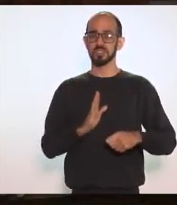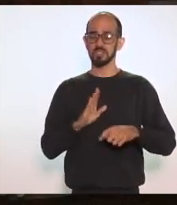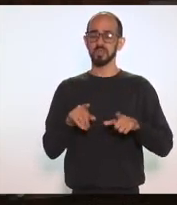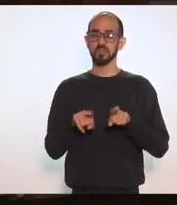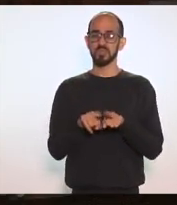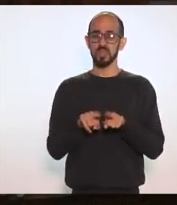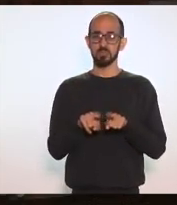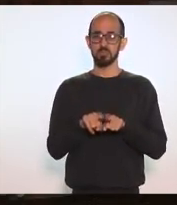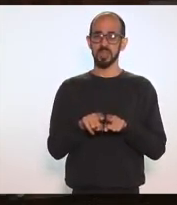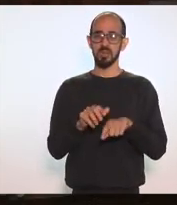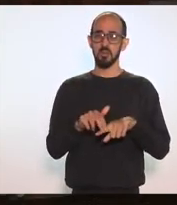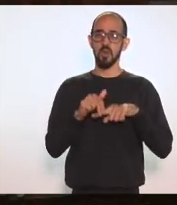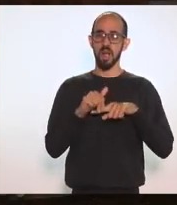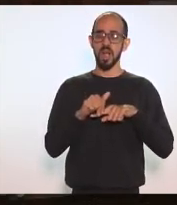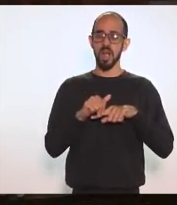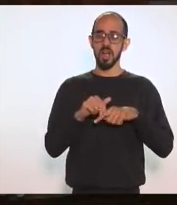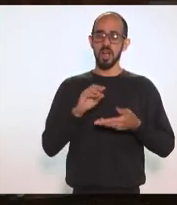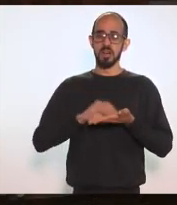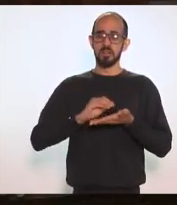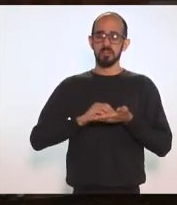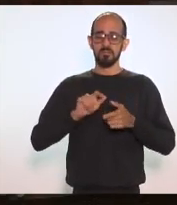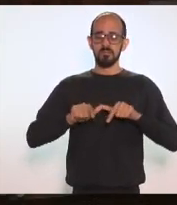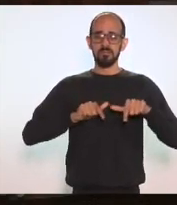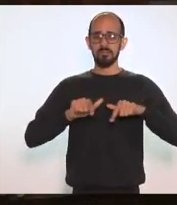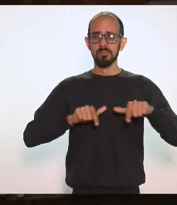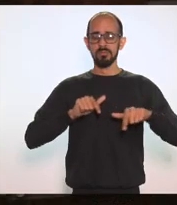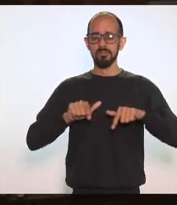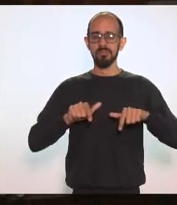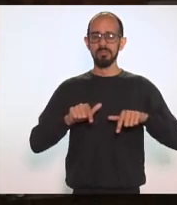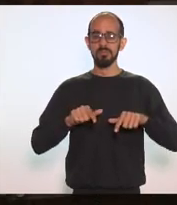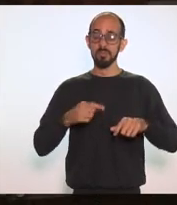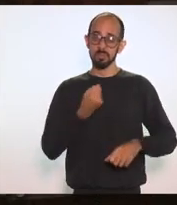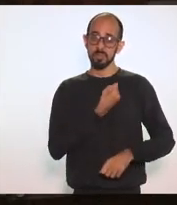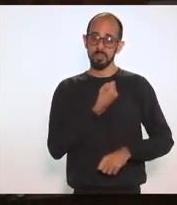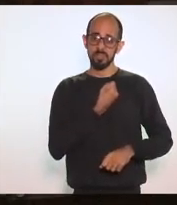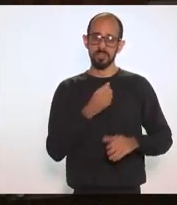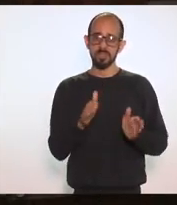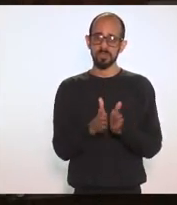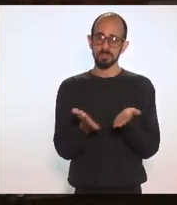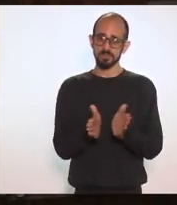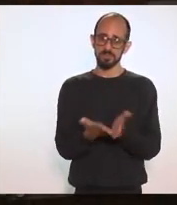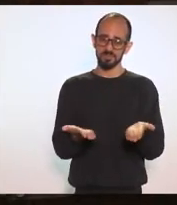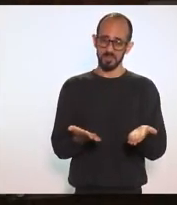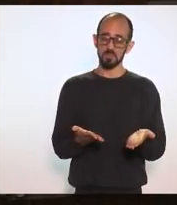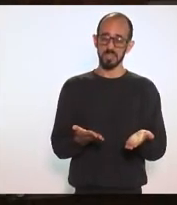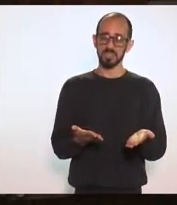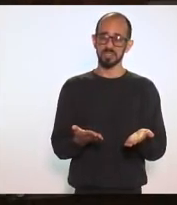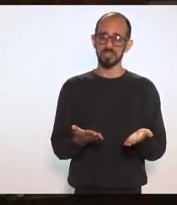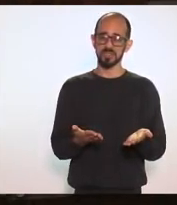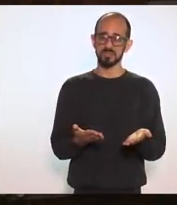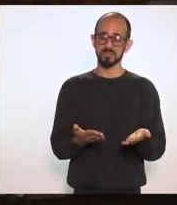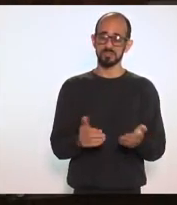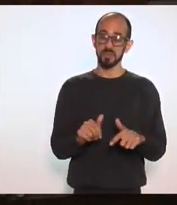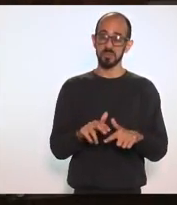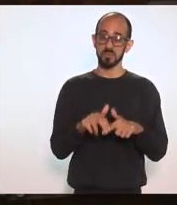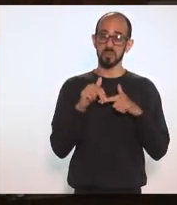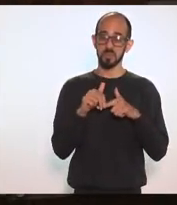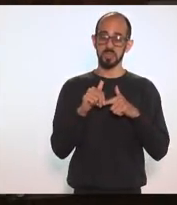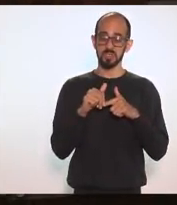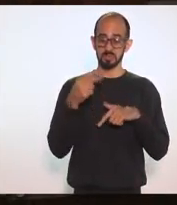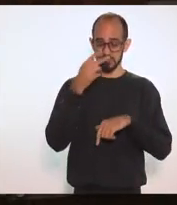função do desemprego, do aumento dos indicadores de pobreza, de miséria. Portanto, a população em situação de rua,